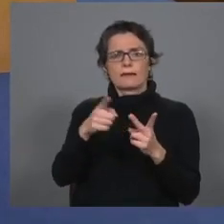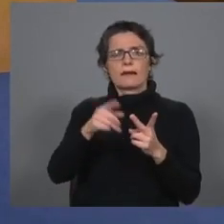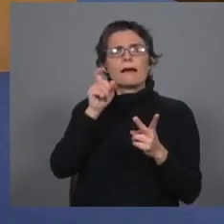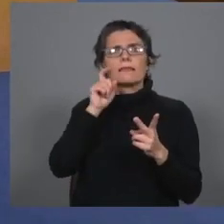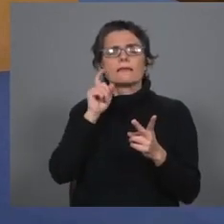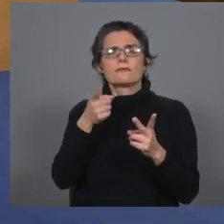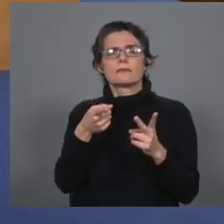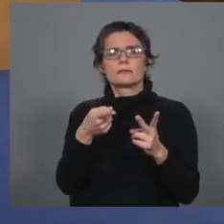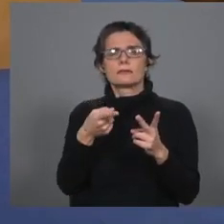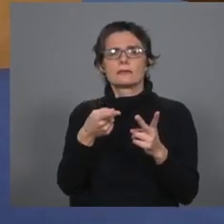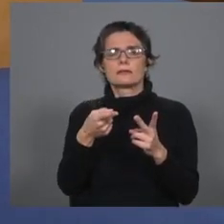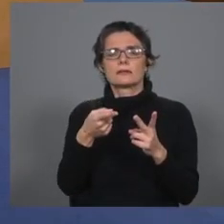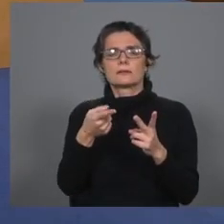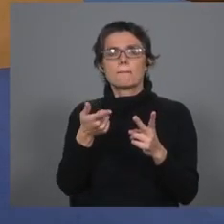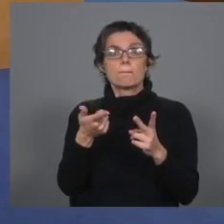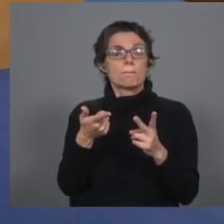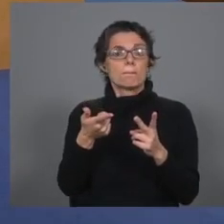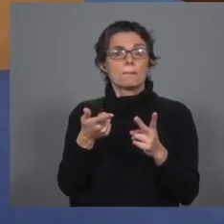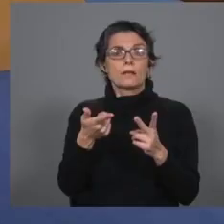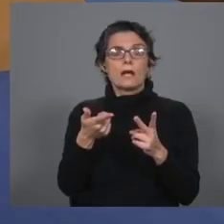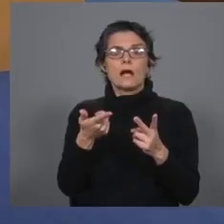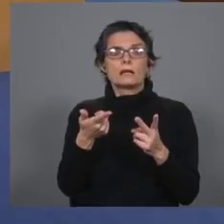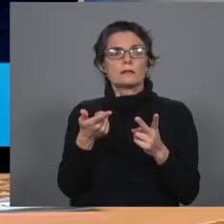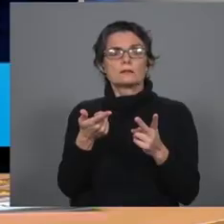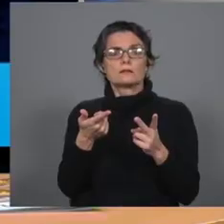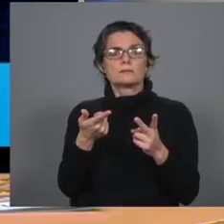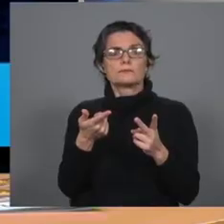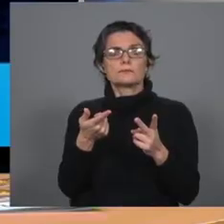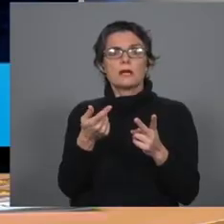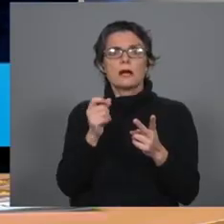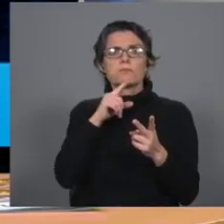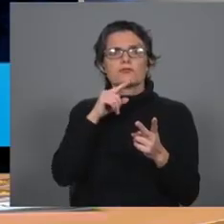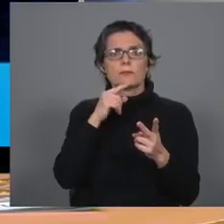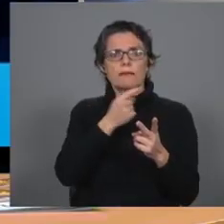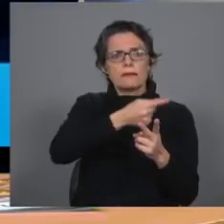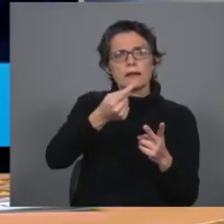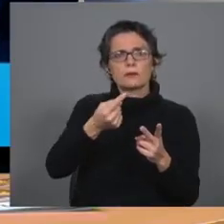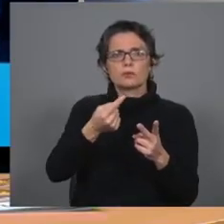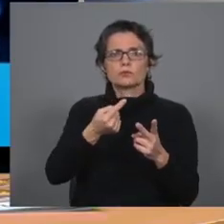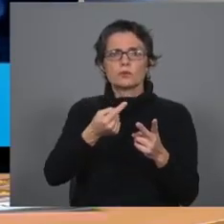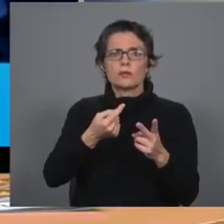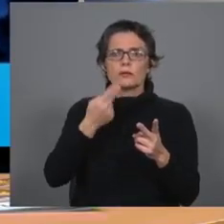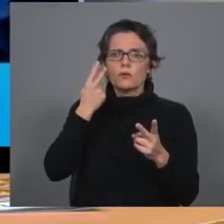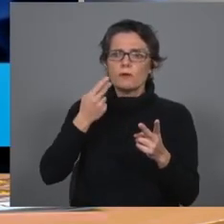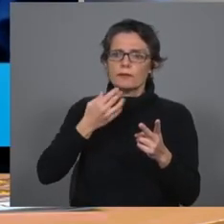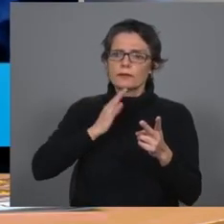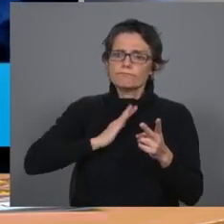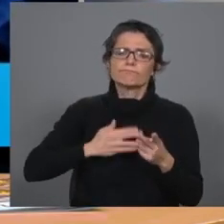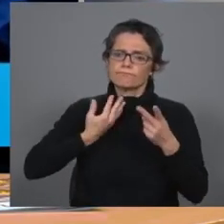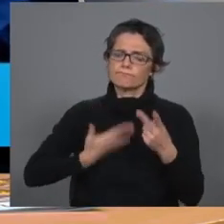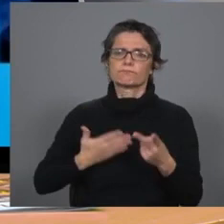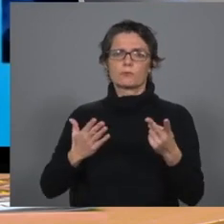defendendo que o bem comum seja realmente uma realidade, fazendo com que